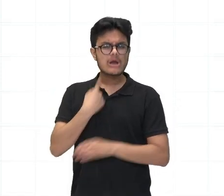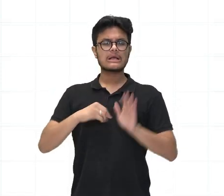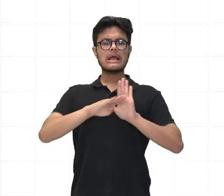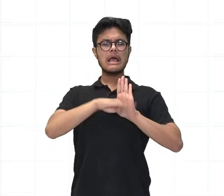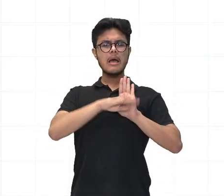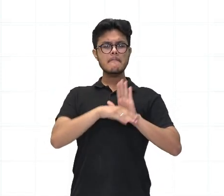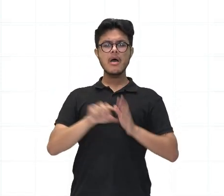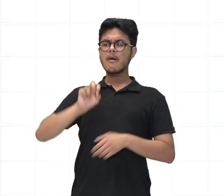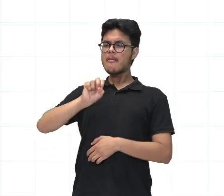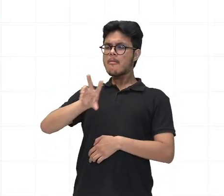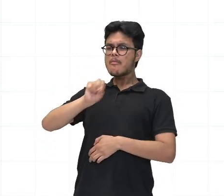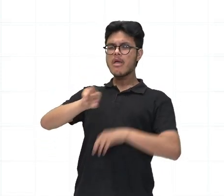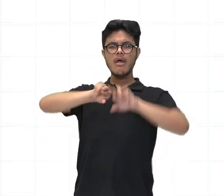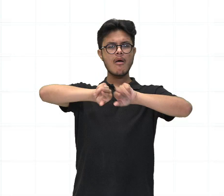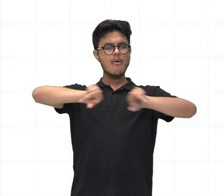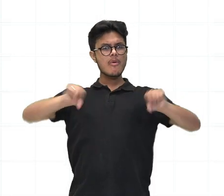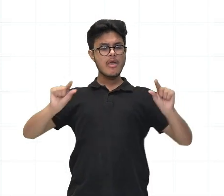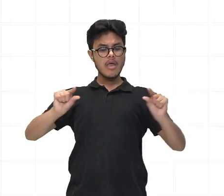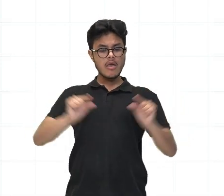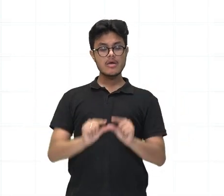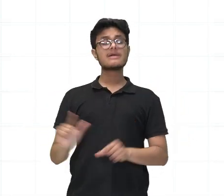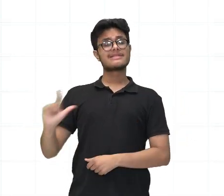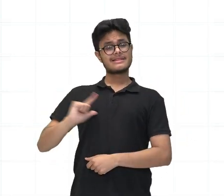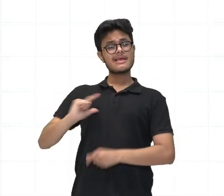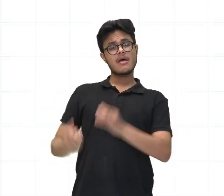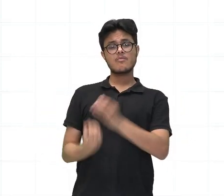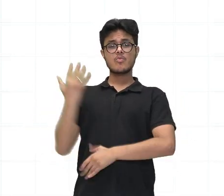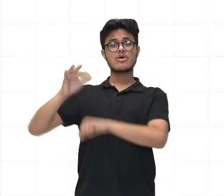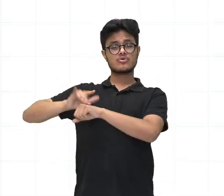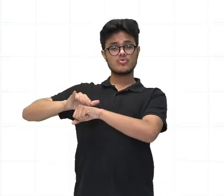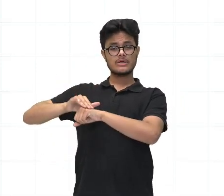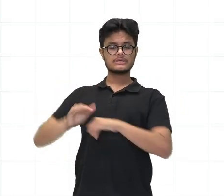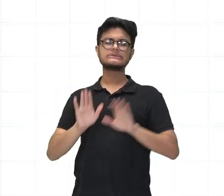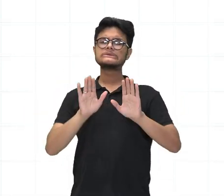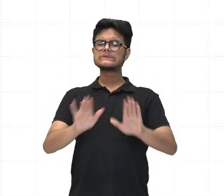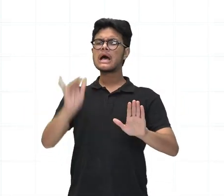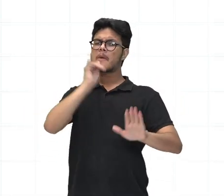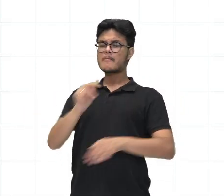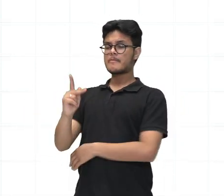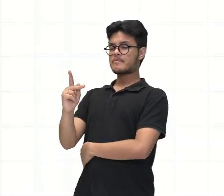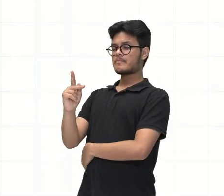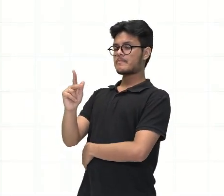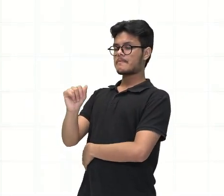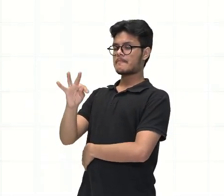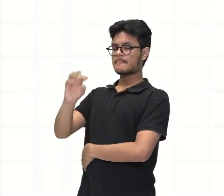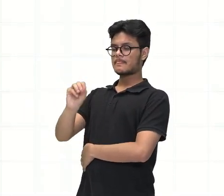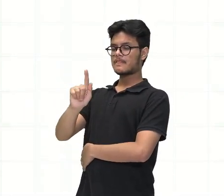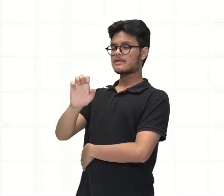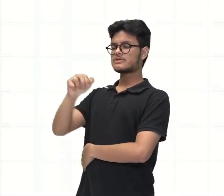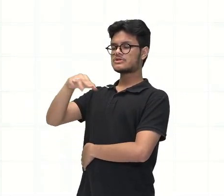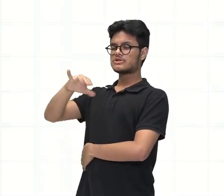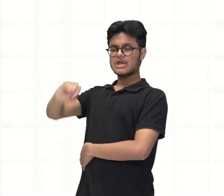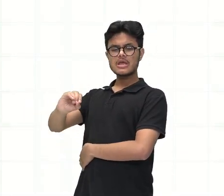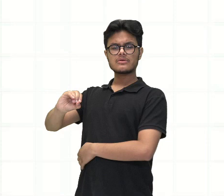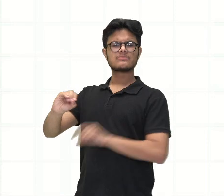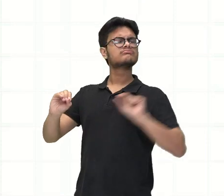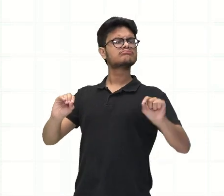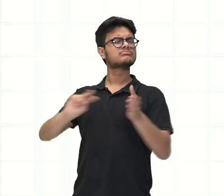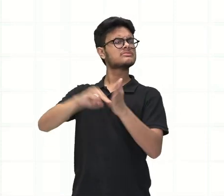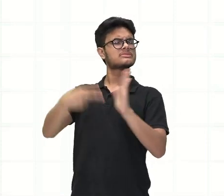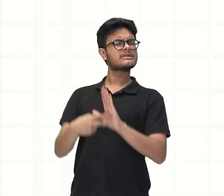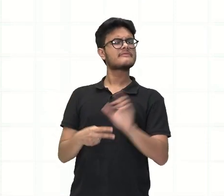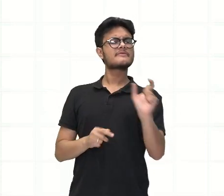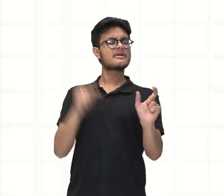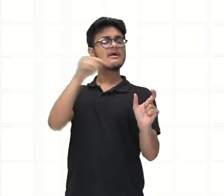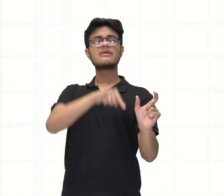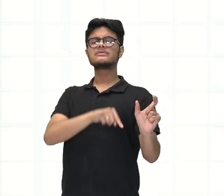por micro-organismos patogênicos. E aí eu já quero trazer aqui o conceito de micro-organismo